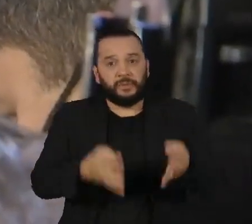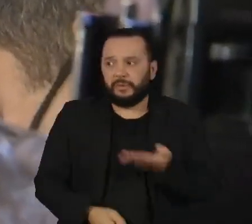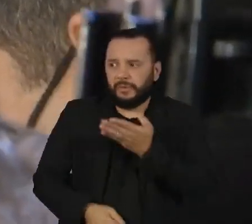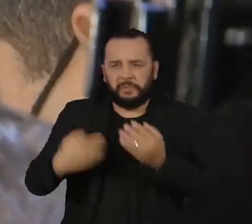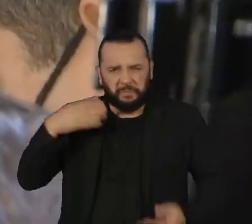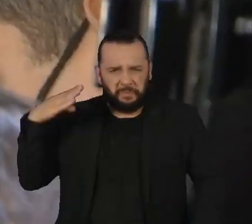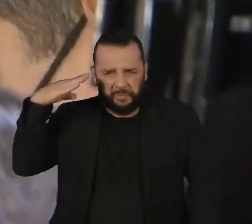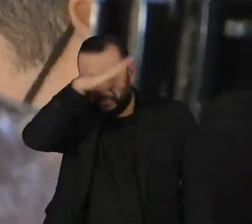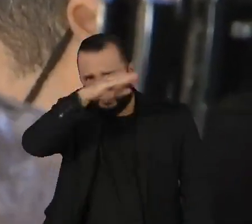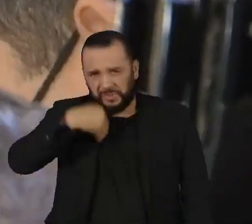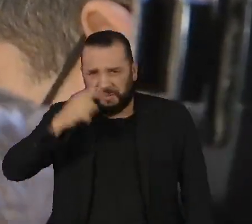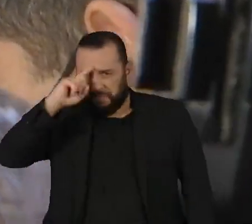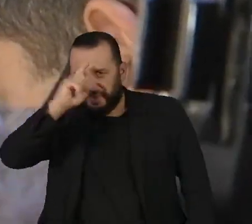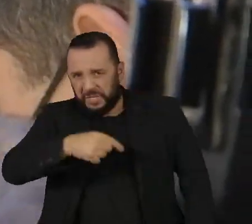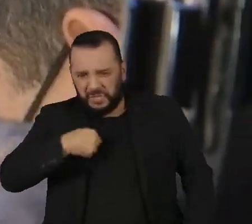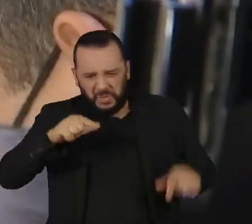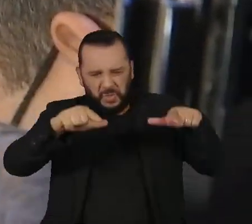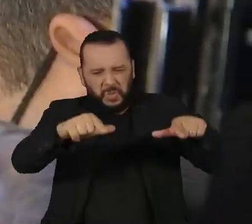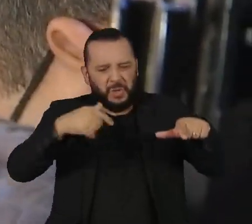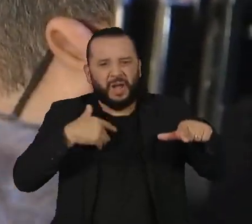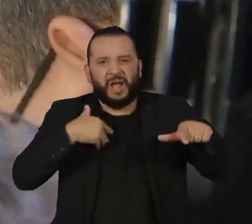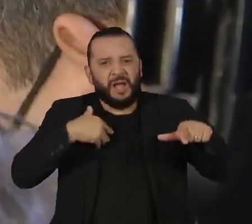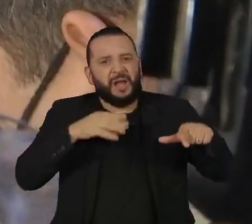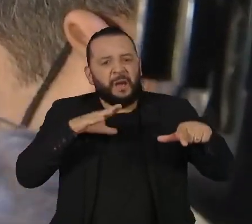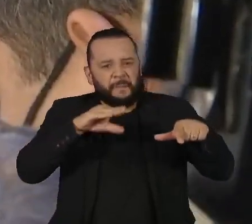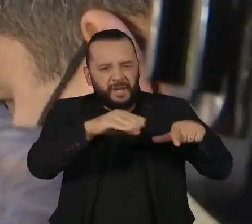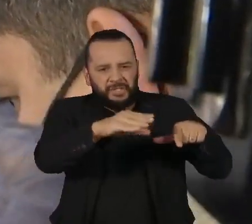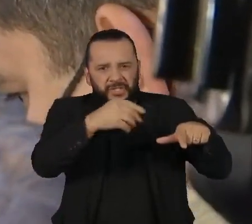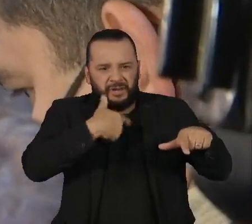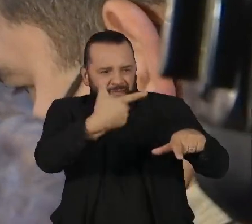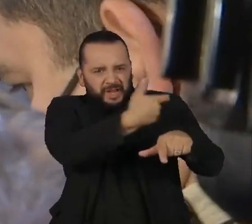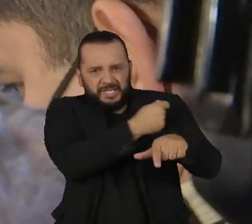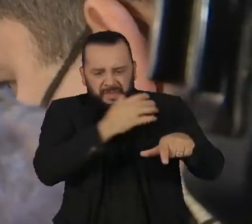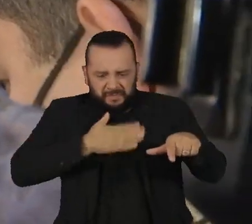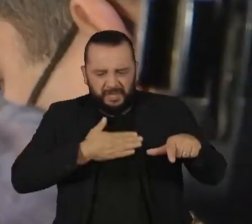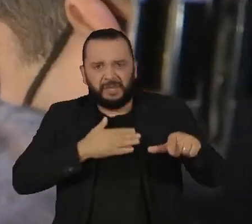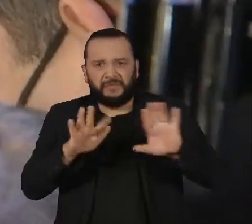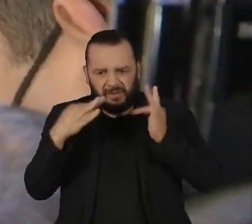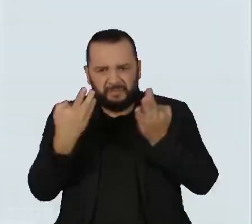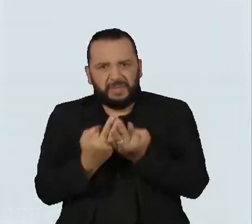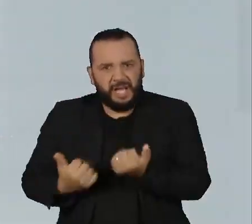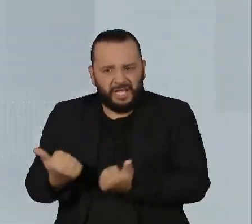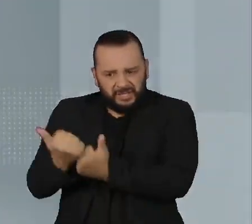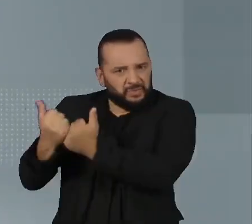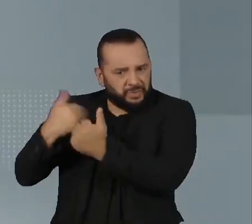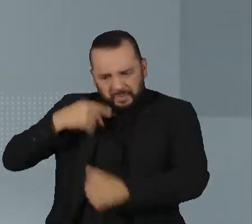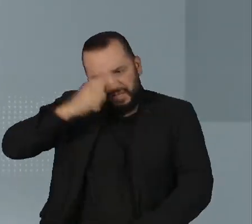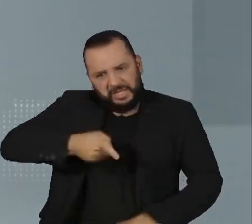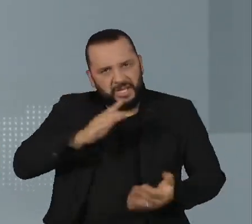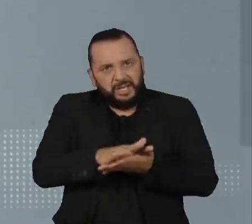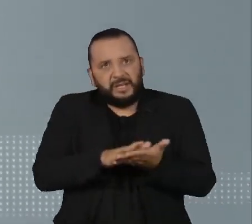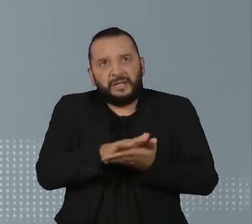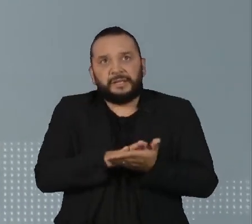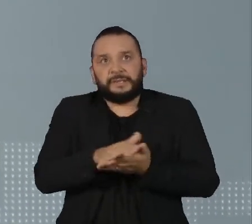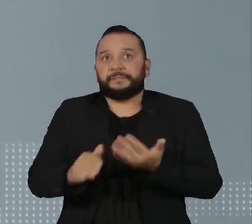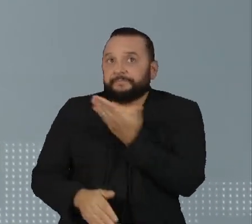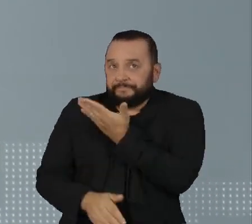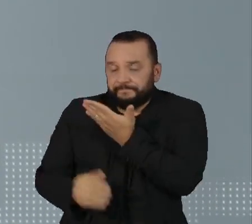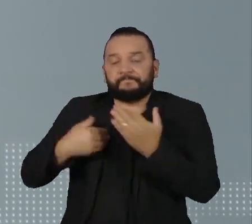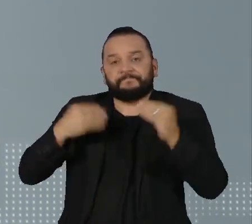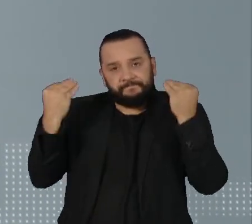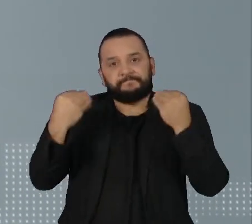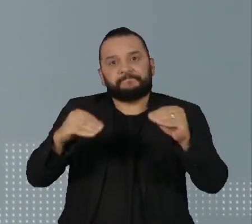negou que determinou a possível fraude nos registros de vacinação dele de familiares e assessores em publicação numa rede social